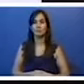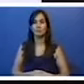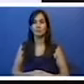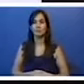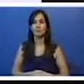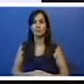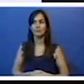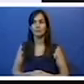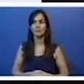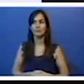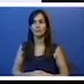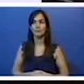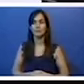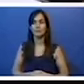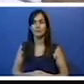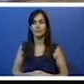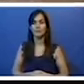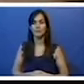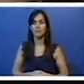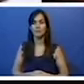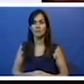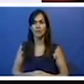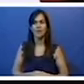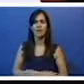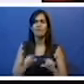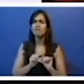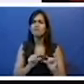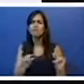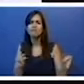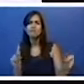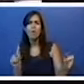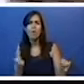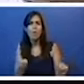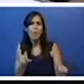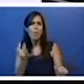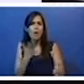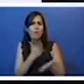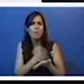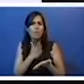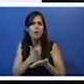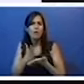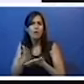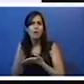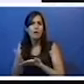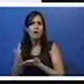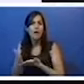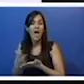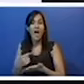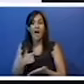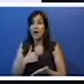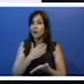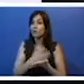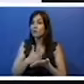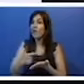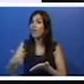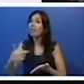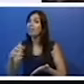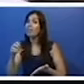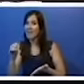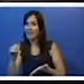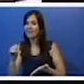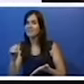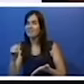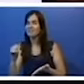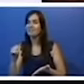denominador numerador e aqui ó em quantas partes eu dividir Eu dividi em dez